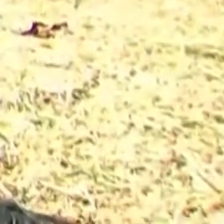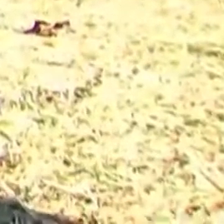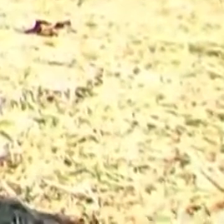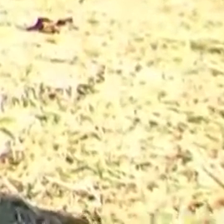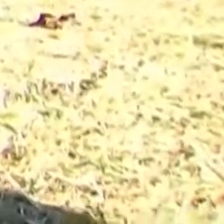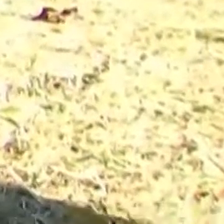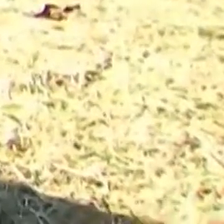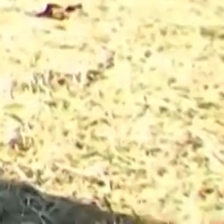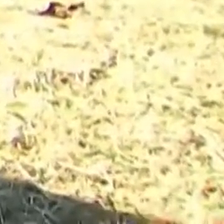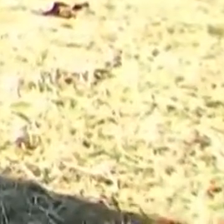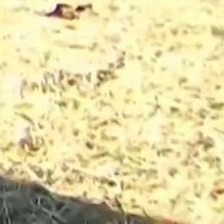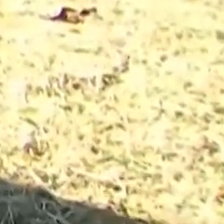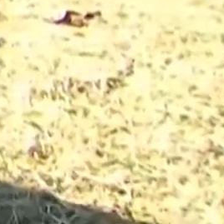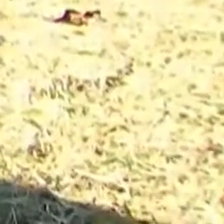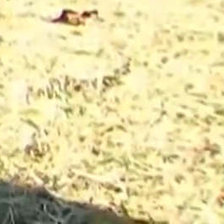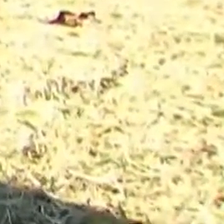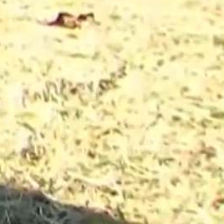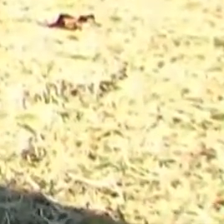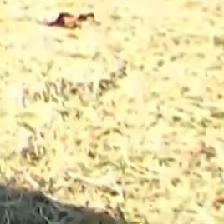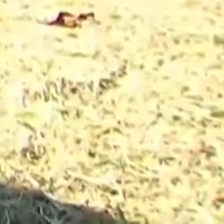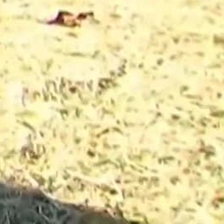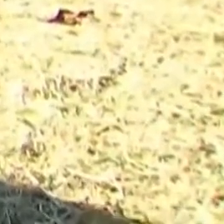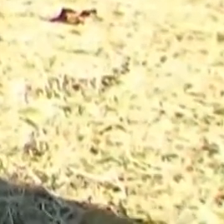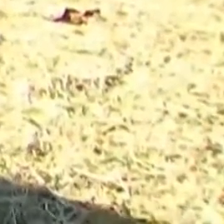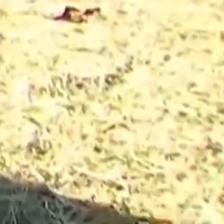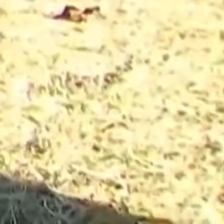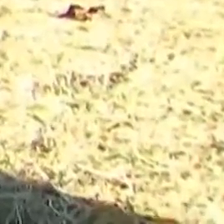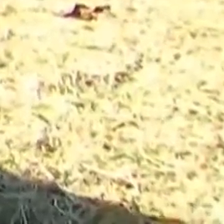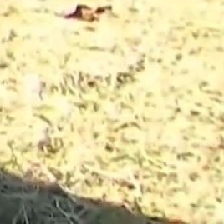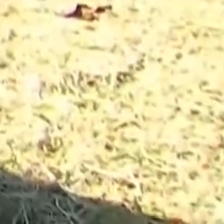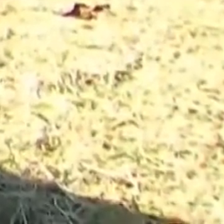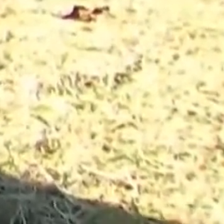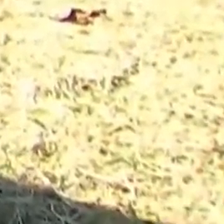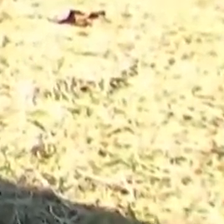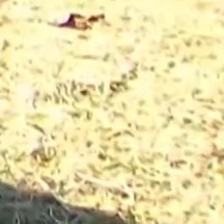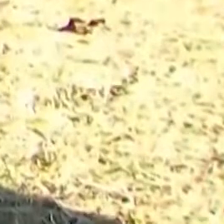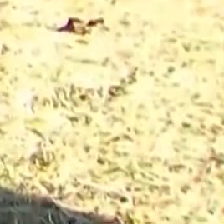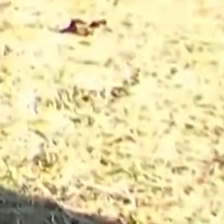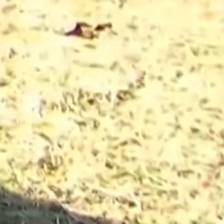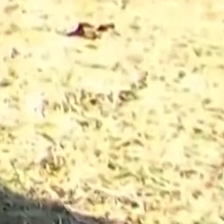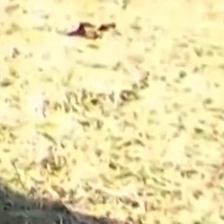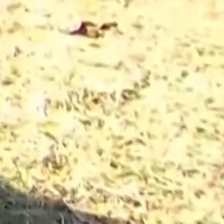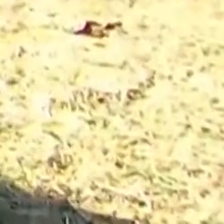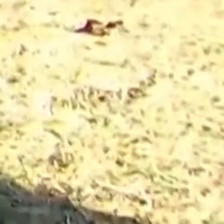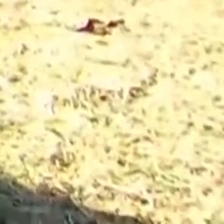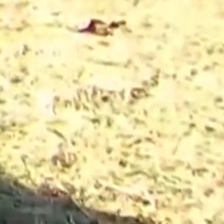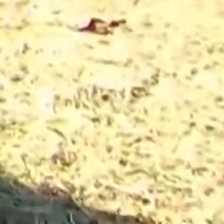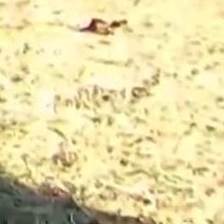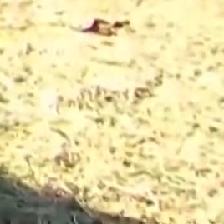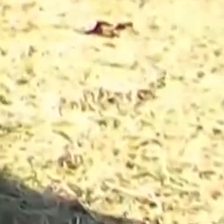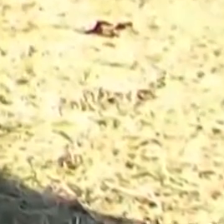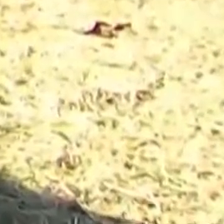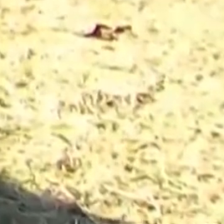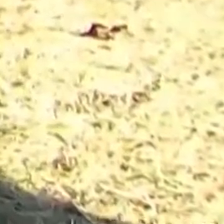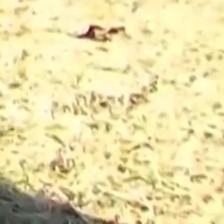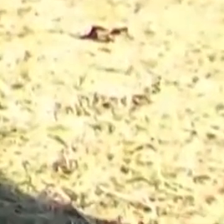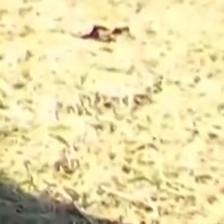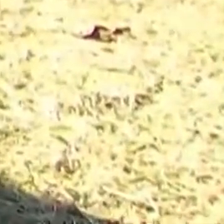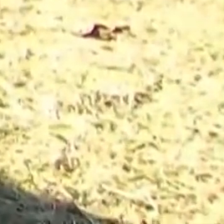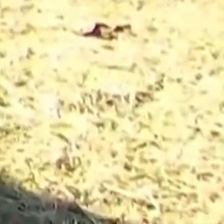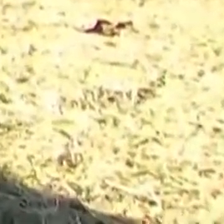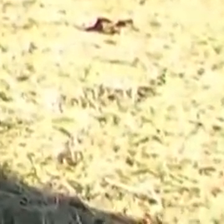fotossintetiza, né? Então ela não precisa fazer fotossíntese, tanto é que ela não é verdinha igual as outras plantas, né, para fazer